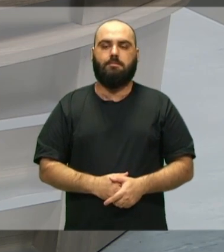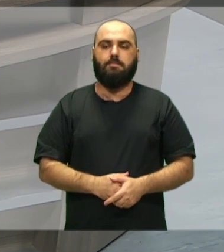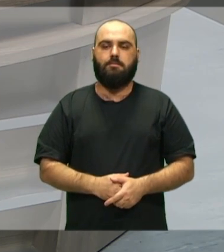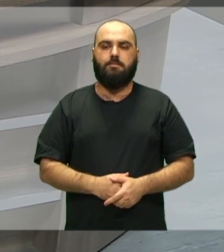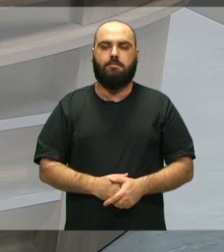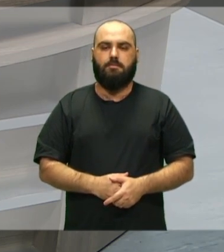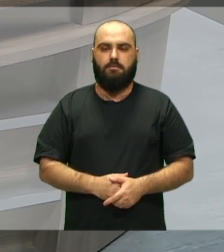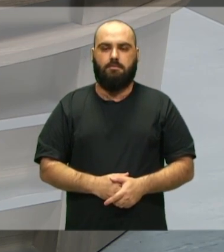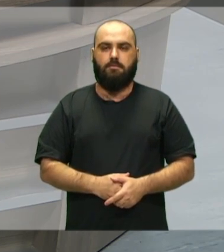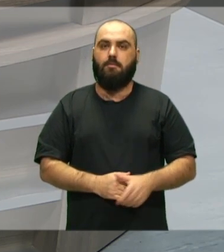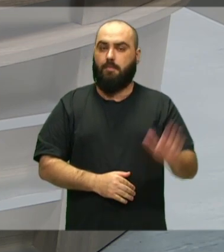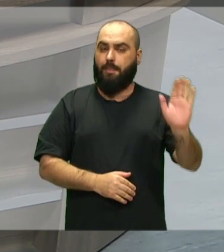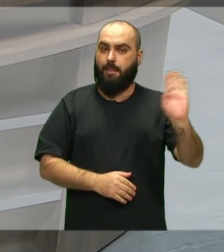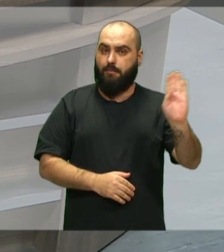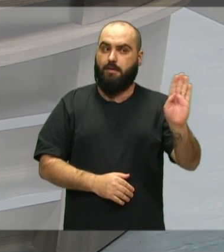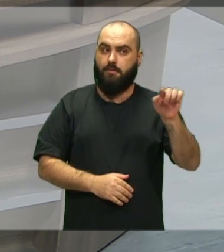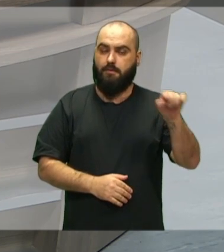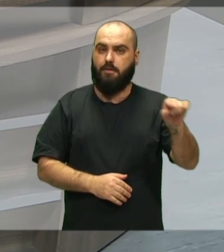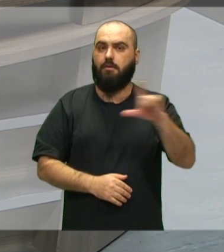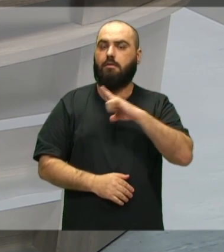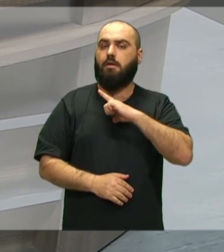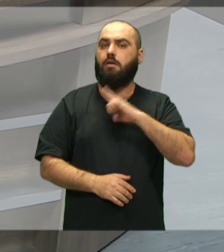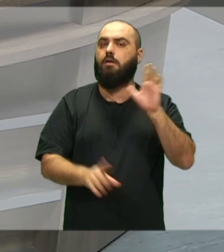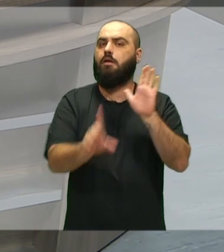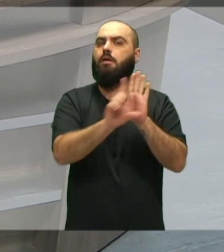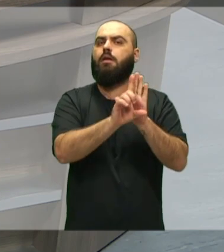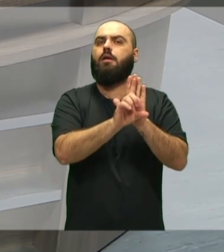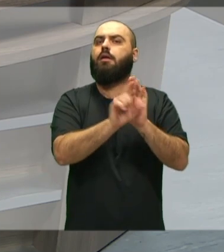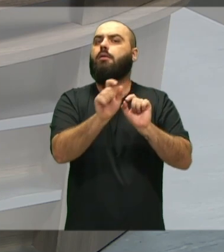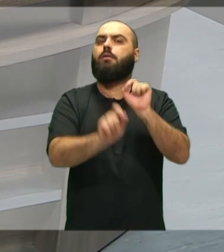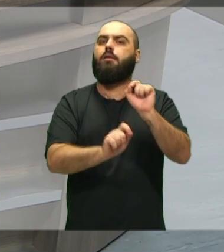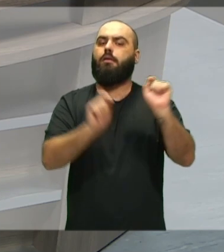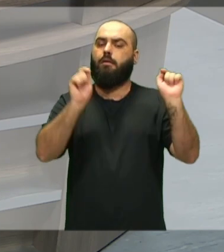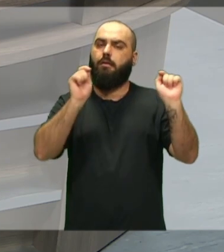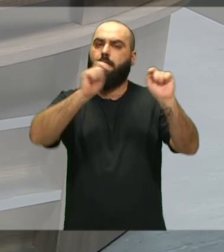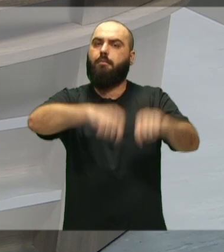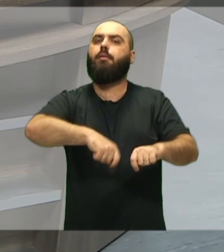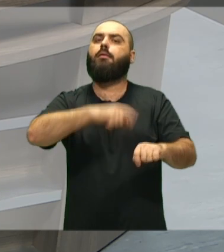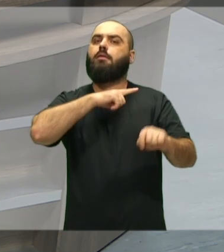que essa lei trouxe é a possibilidade de fazer certas